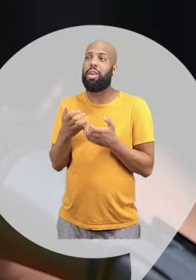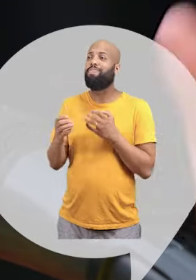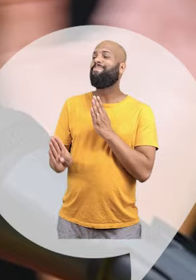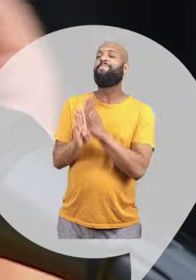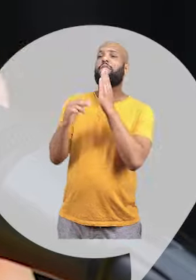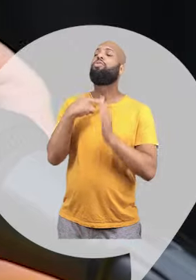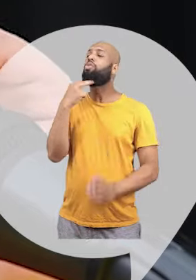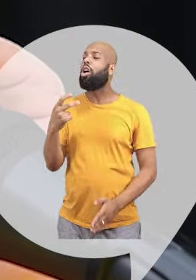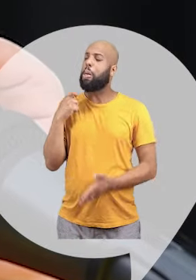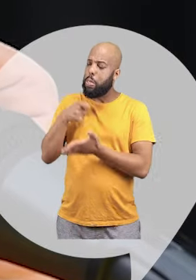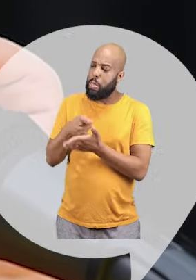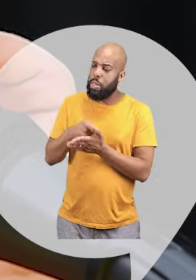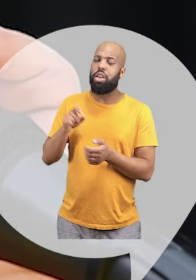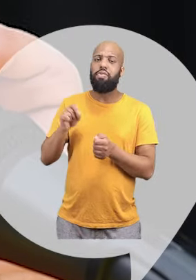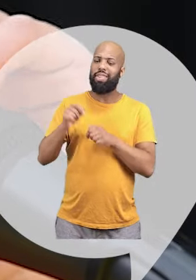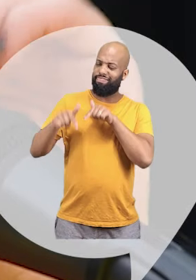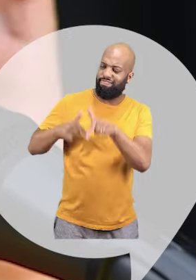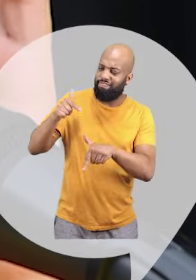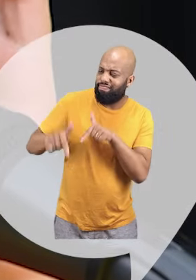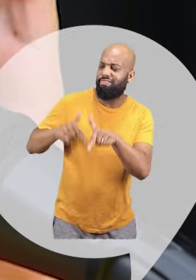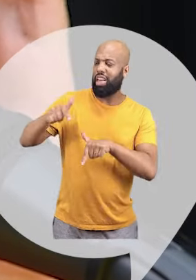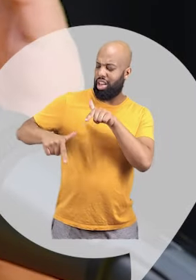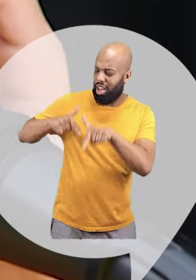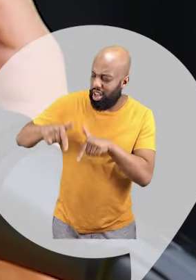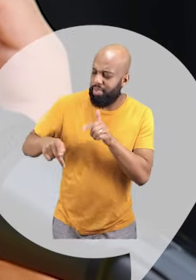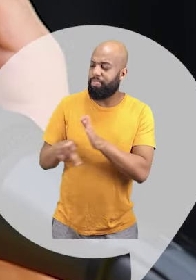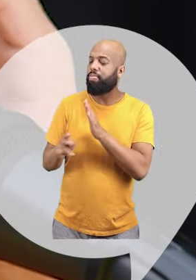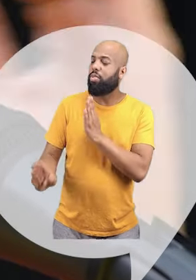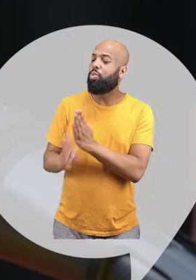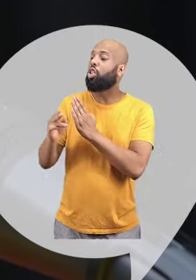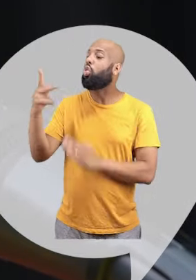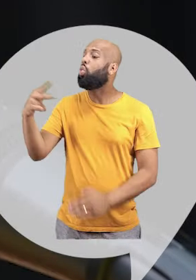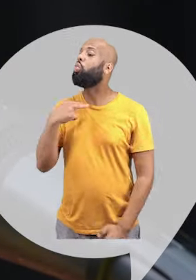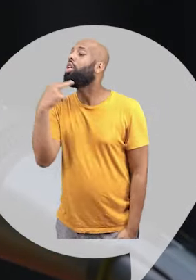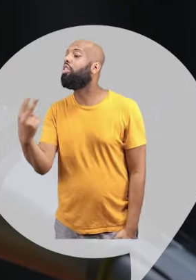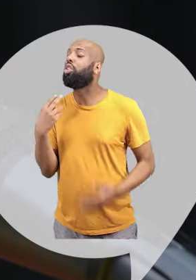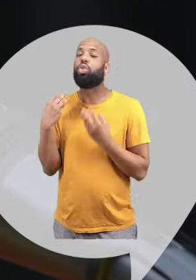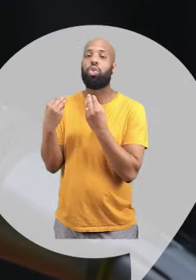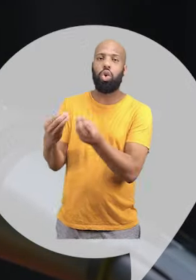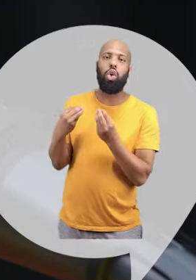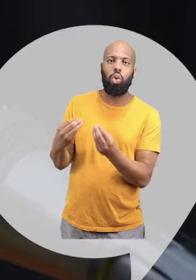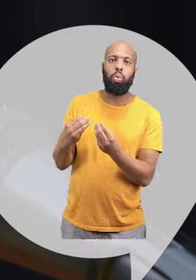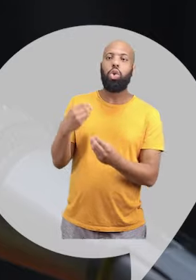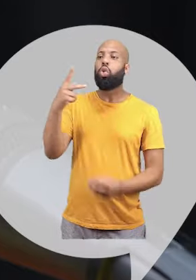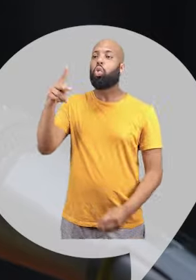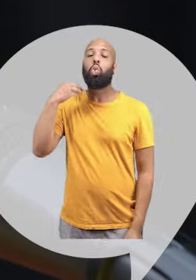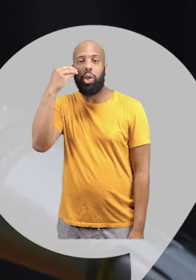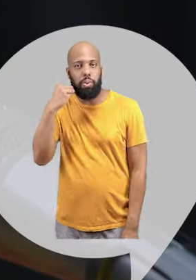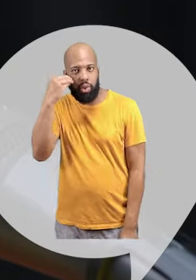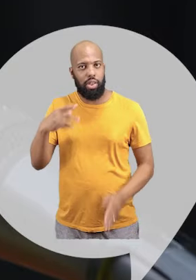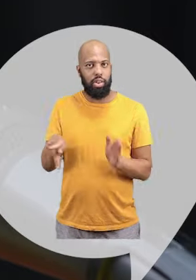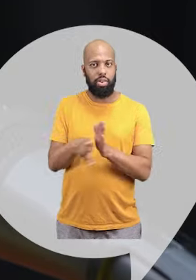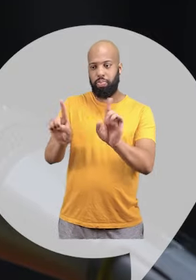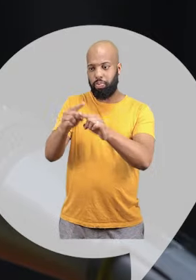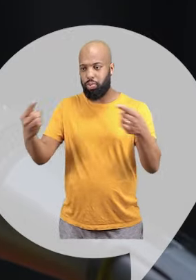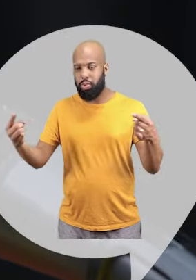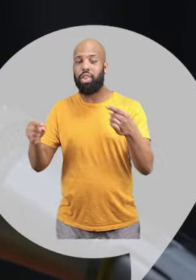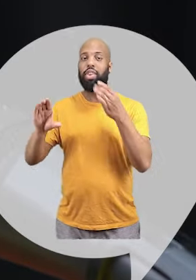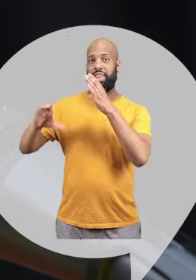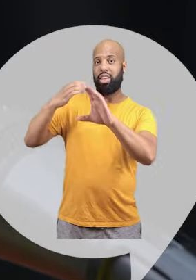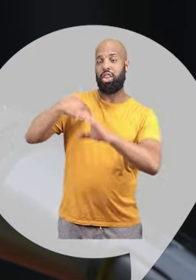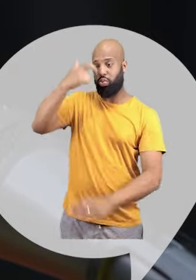e daí a gente faz todo um trabalho de descobrir qual que é a tua voz não qual que é a tua experiência